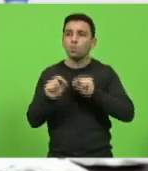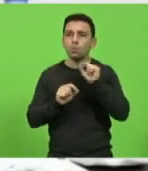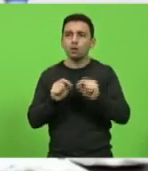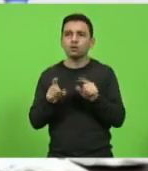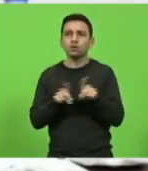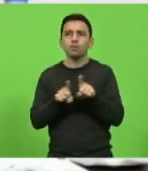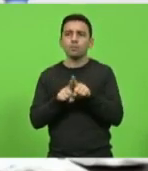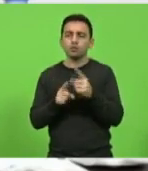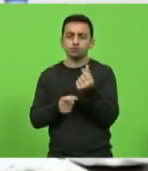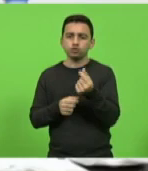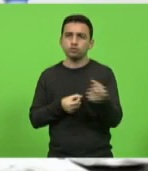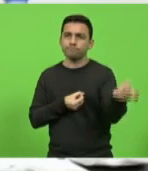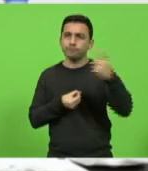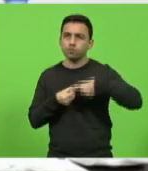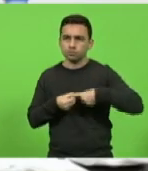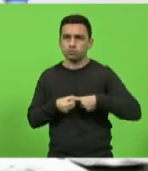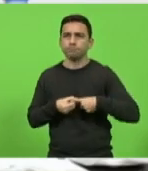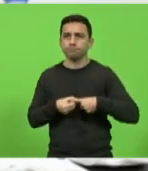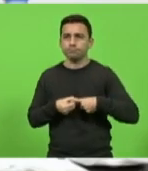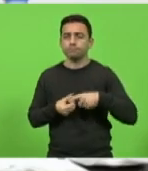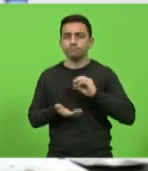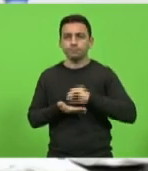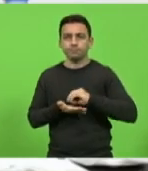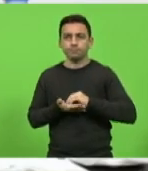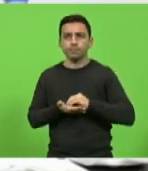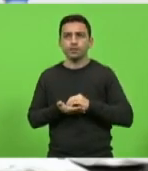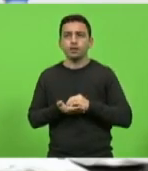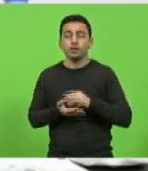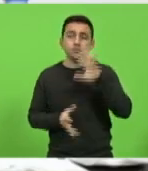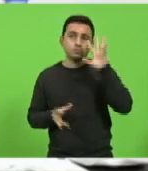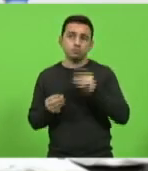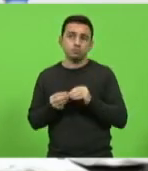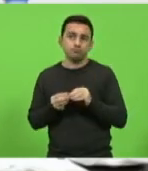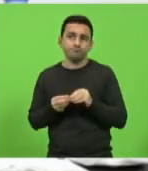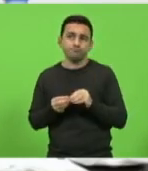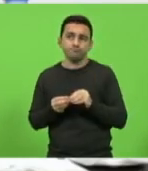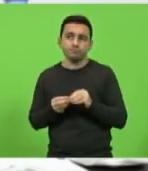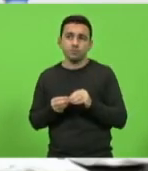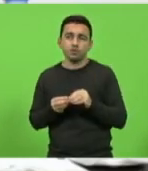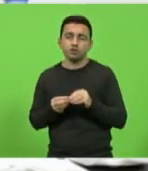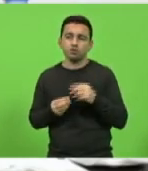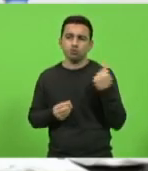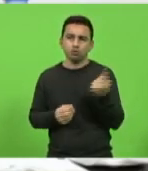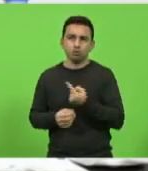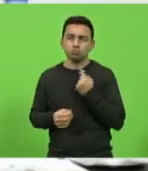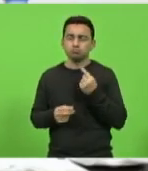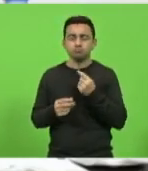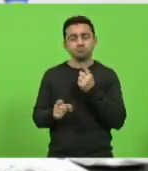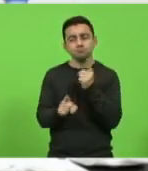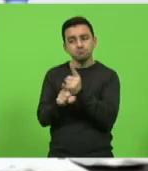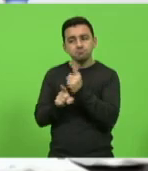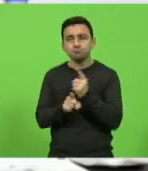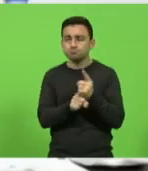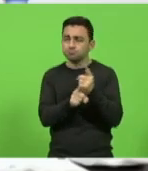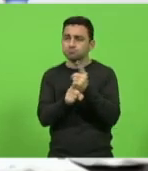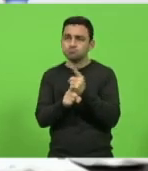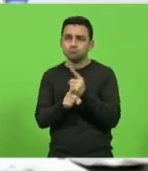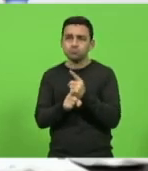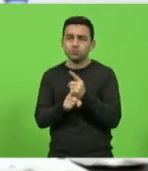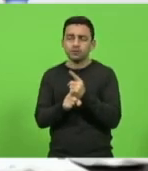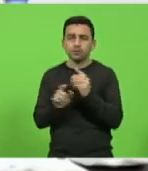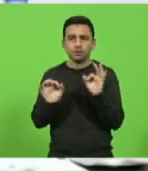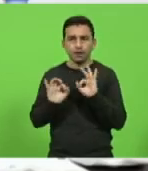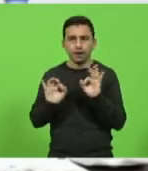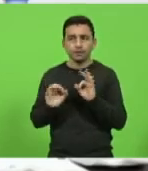reaver o valor pago pelos equipamentos em síntese embora não se tenha vislumbrado elementos que demonstrassem a sua